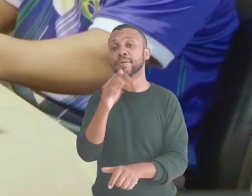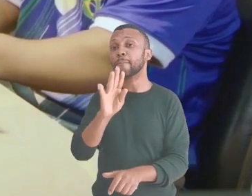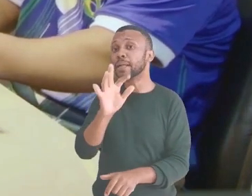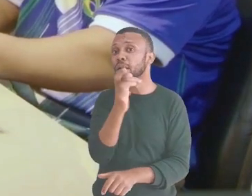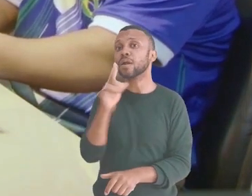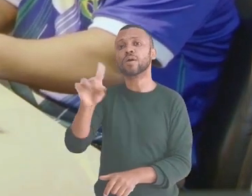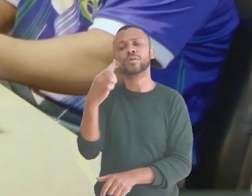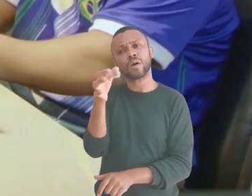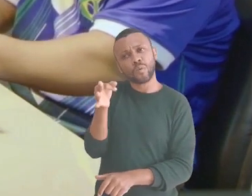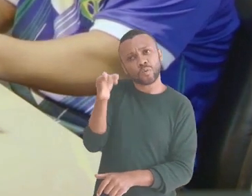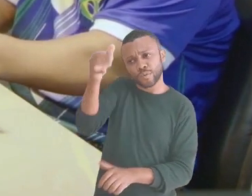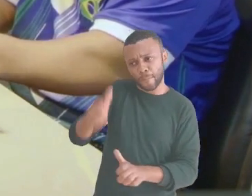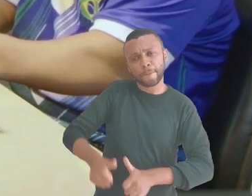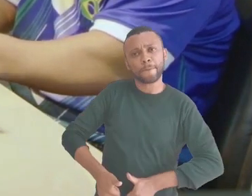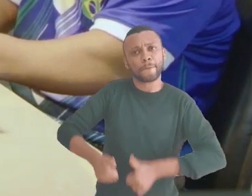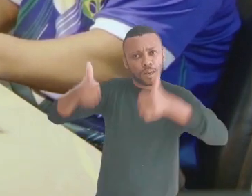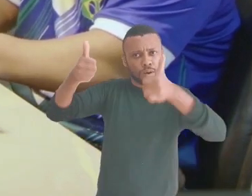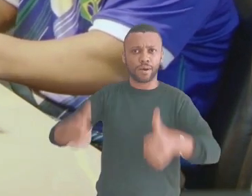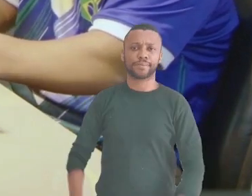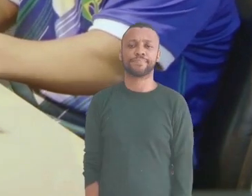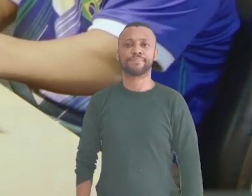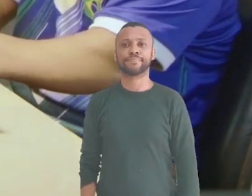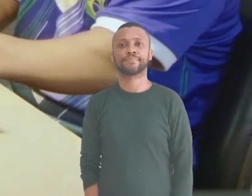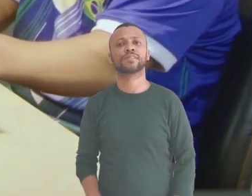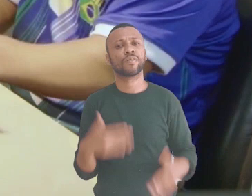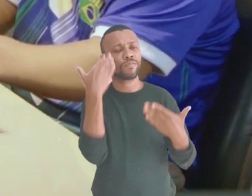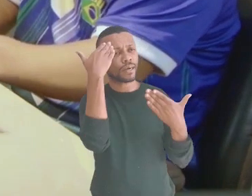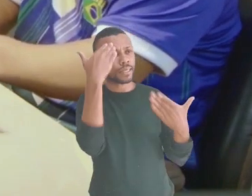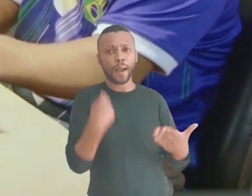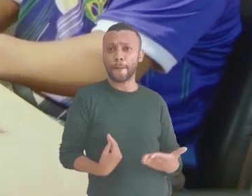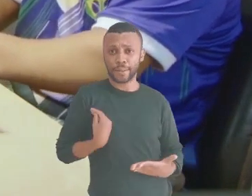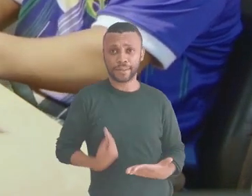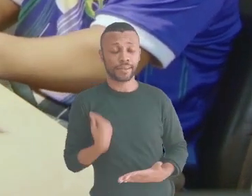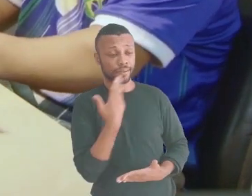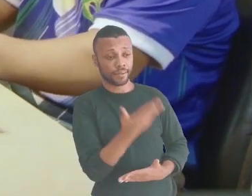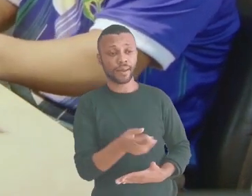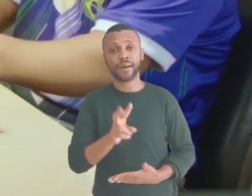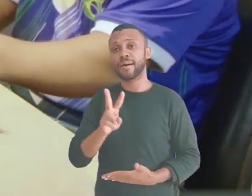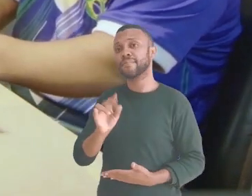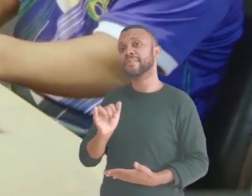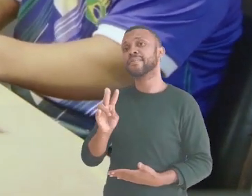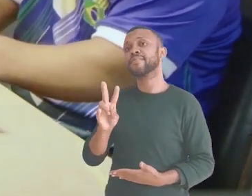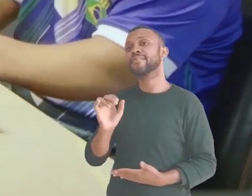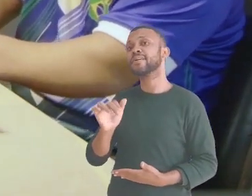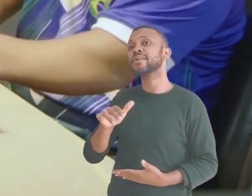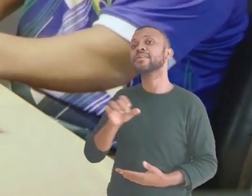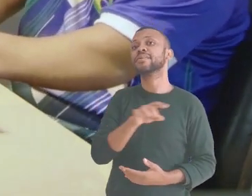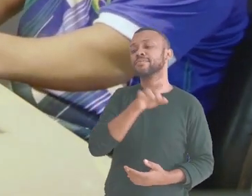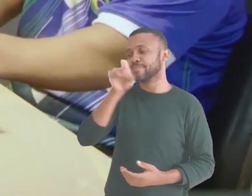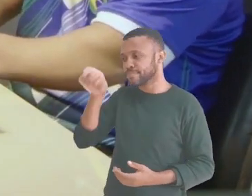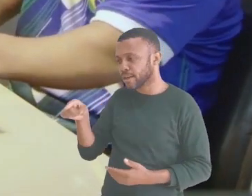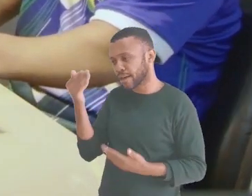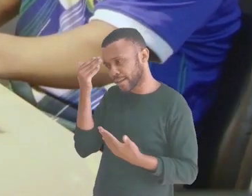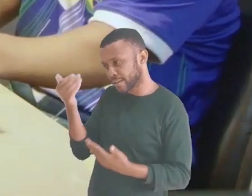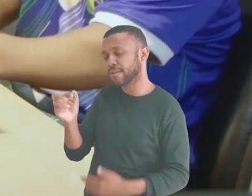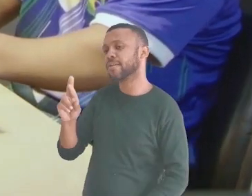melhores. Tá? Vou agradecer, então, a presença da Viviane, agradecer a você, obrigado. Rafael, muito obrigado por estar aqui.